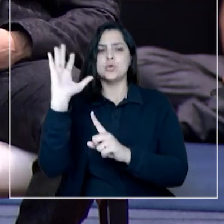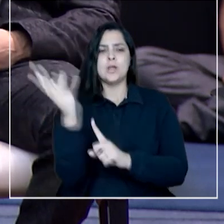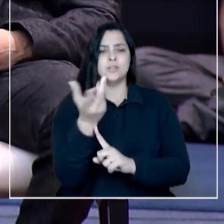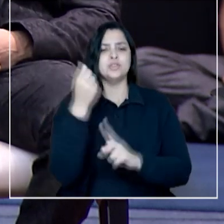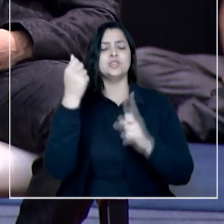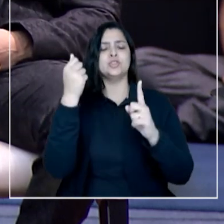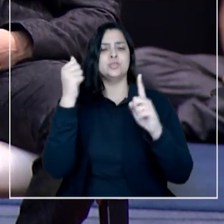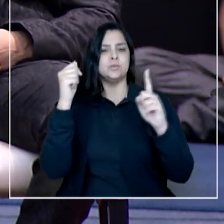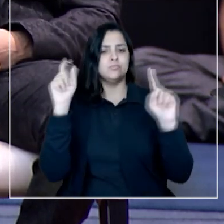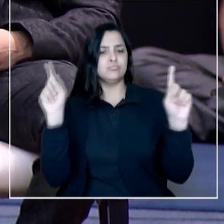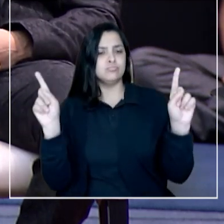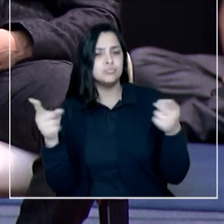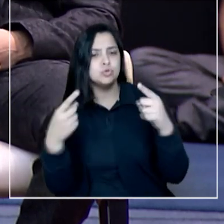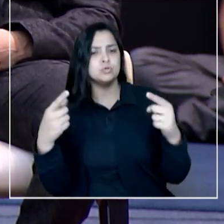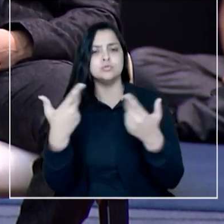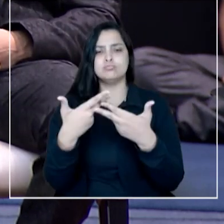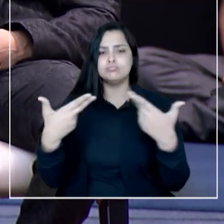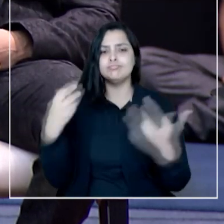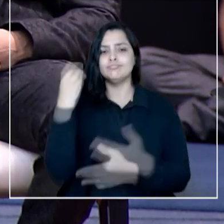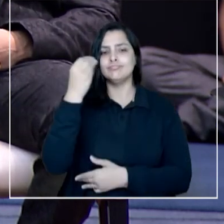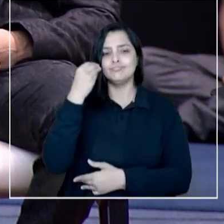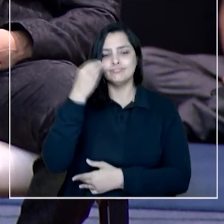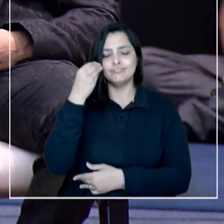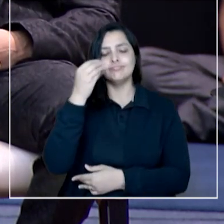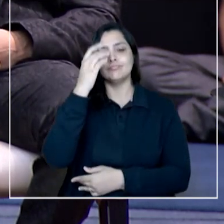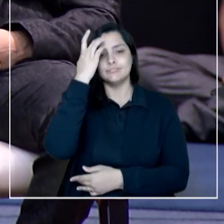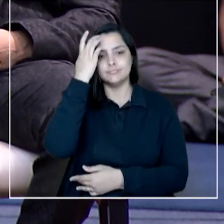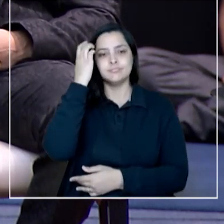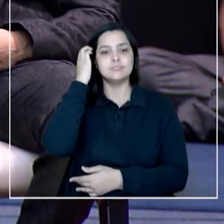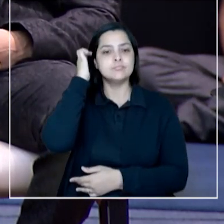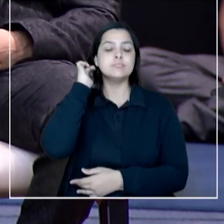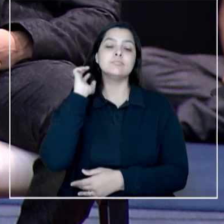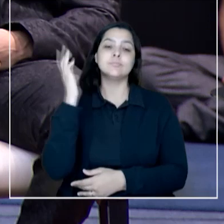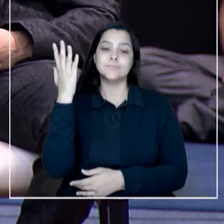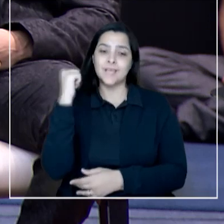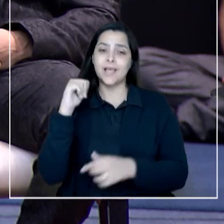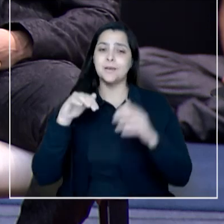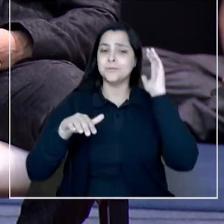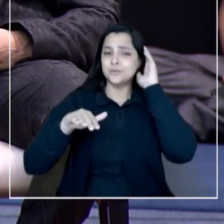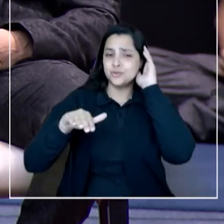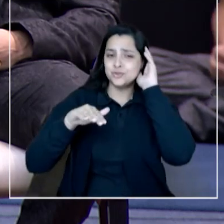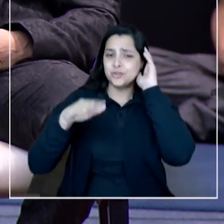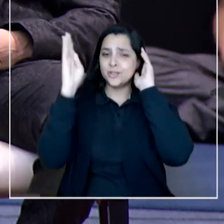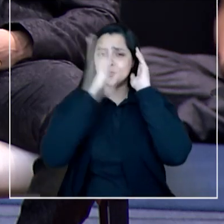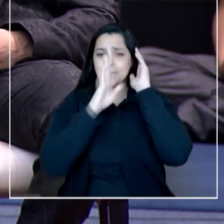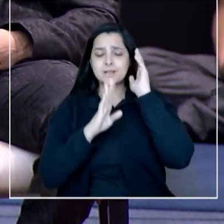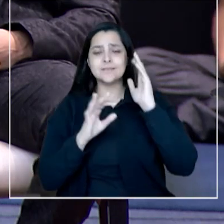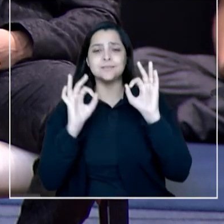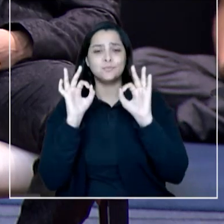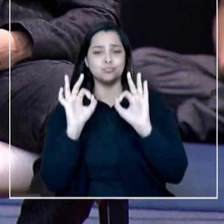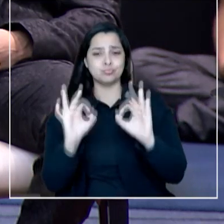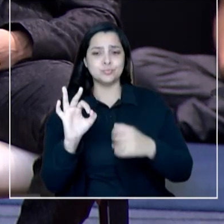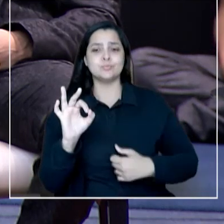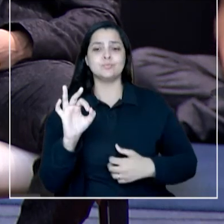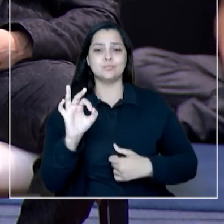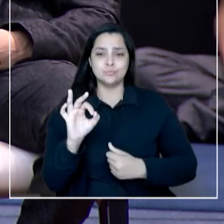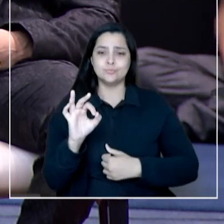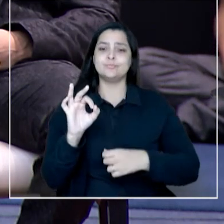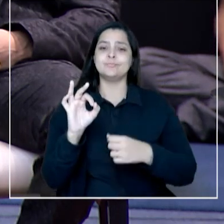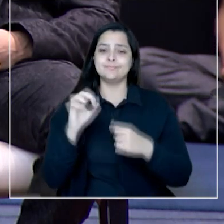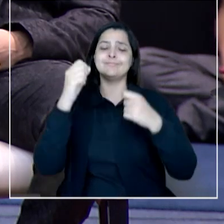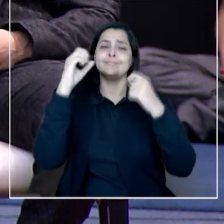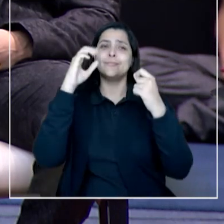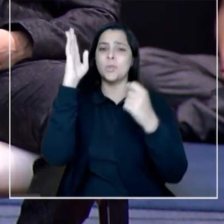né? Seguramente o maior DJ do Brasil e um dos maiores do planeta, não